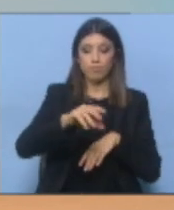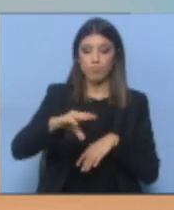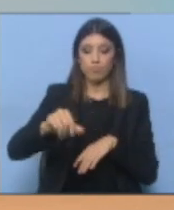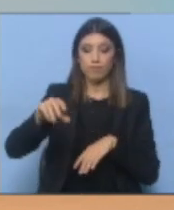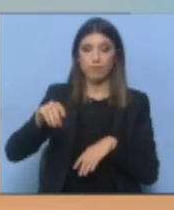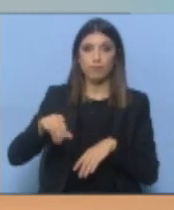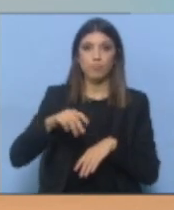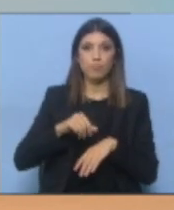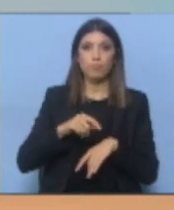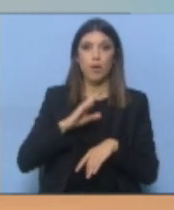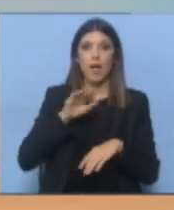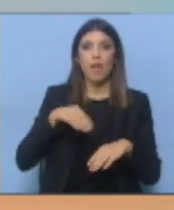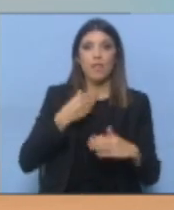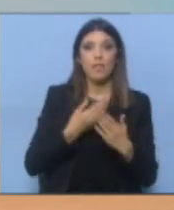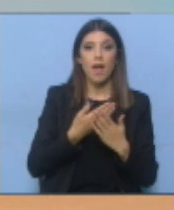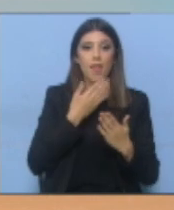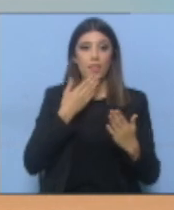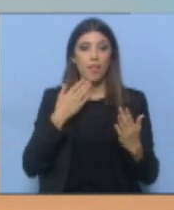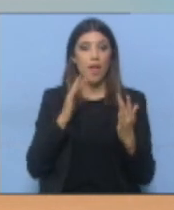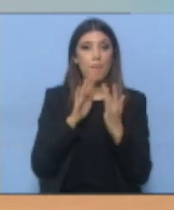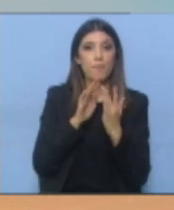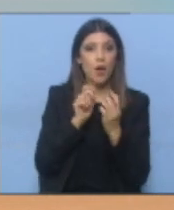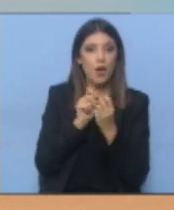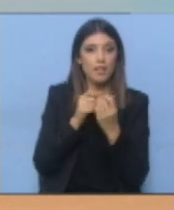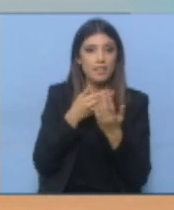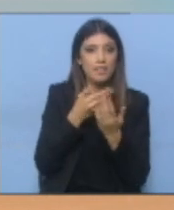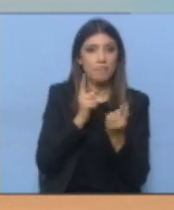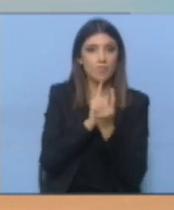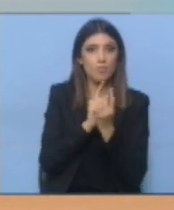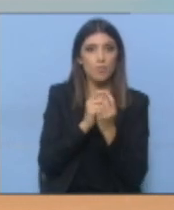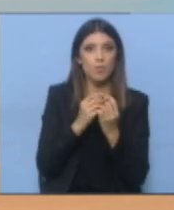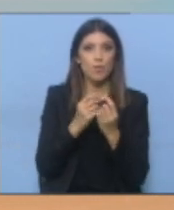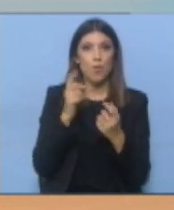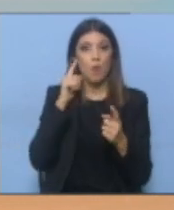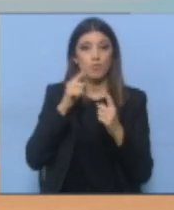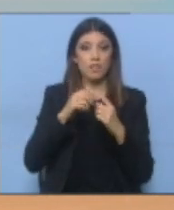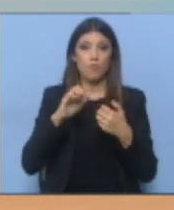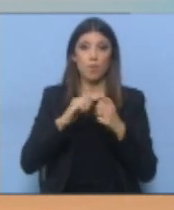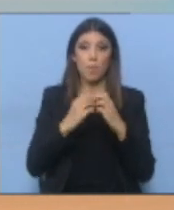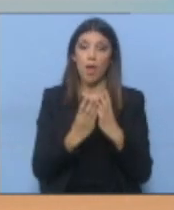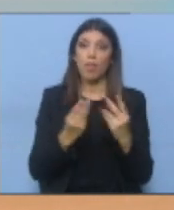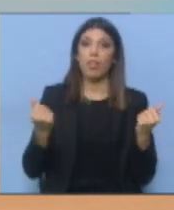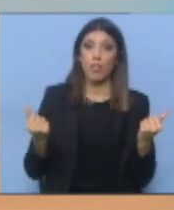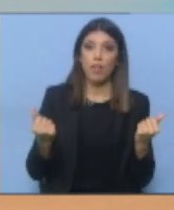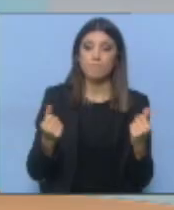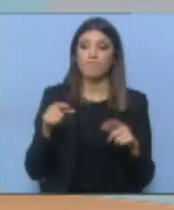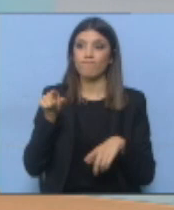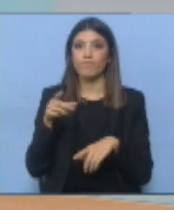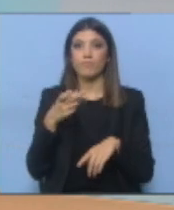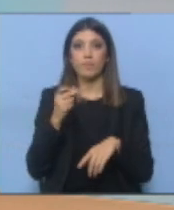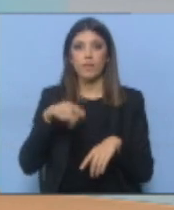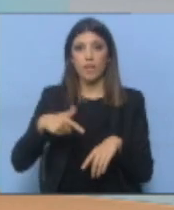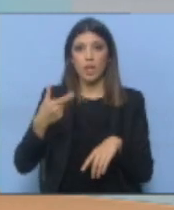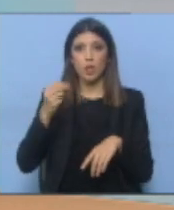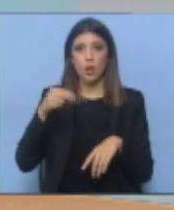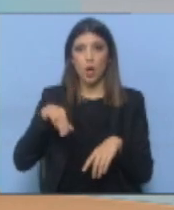mais próximo das pessoas, mais próximo de onde elas estão, ajudar a resolver esses problemas. António, como é que se vai estabelecendo este diálogo também,